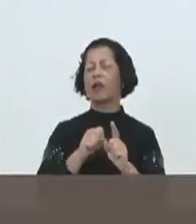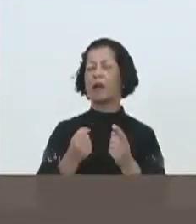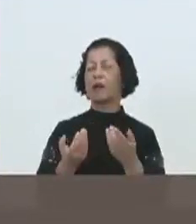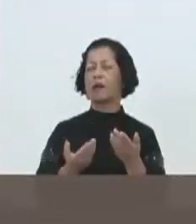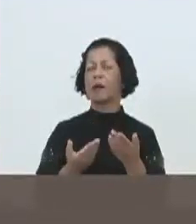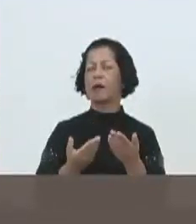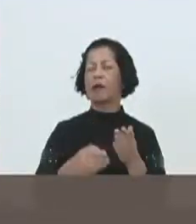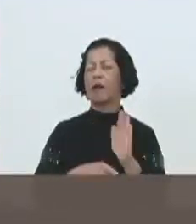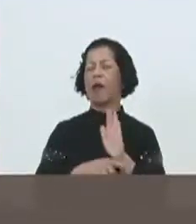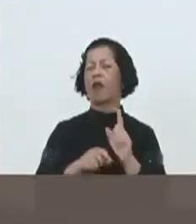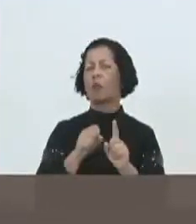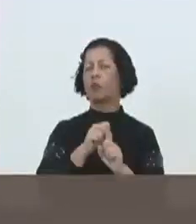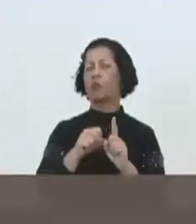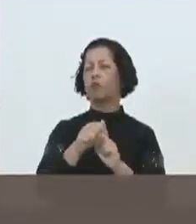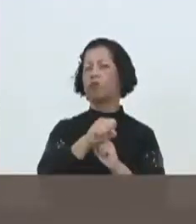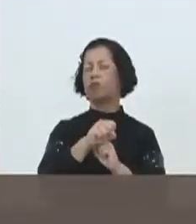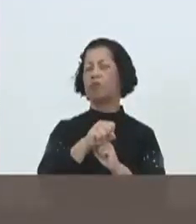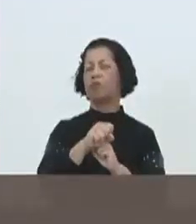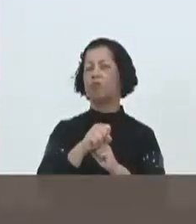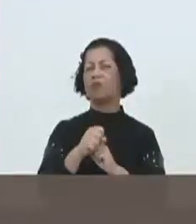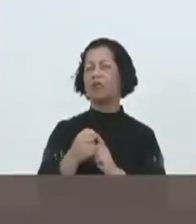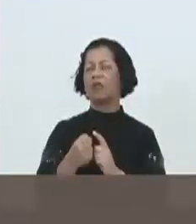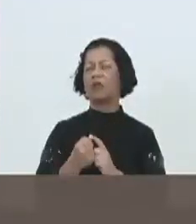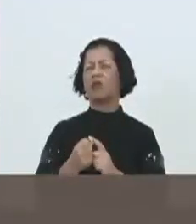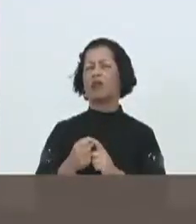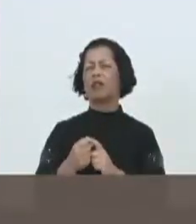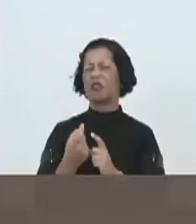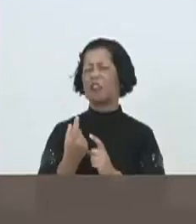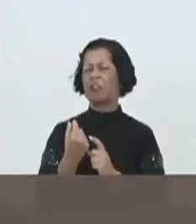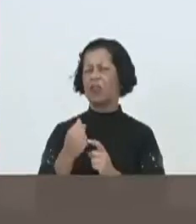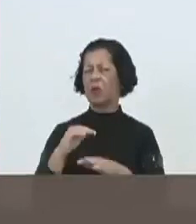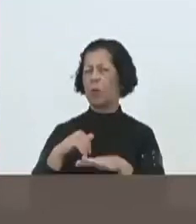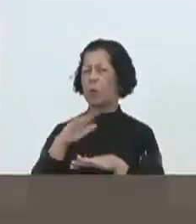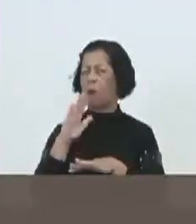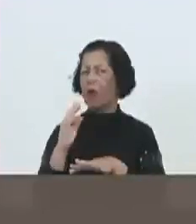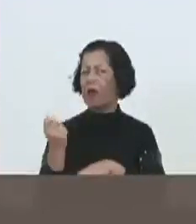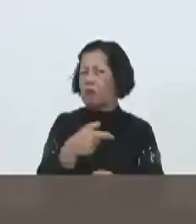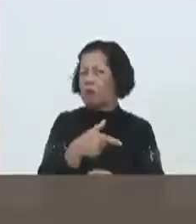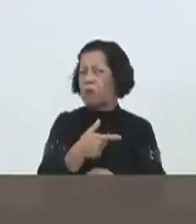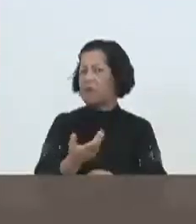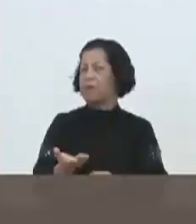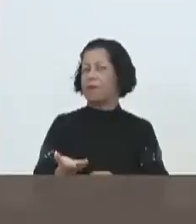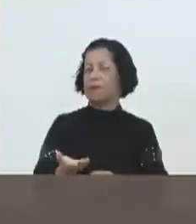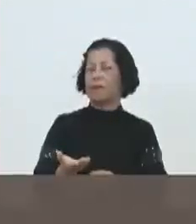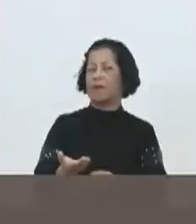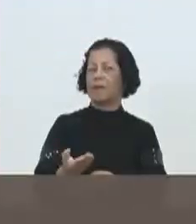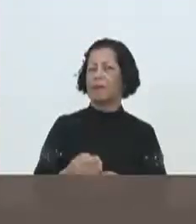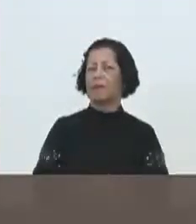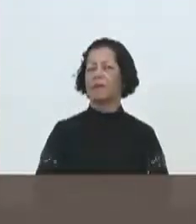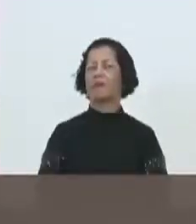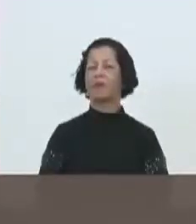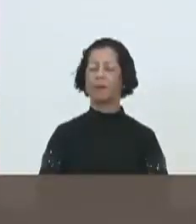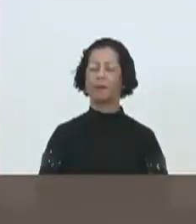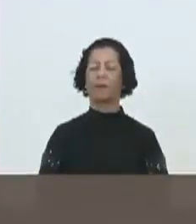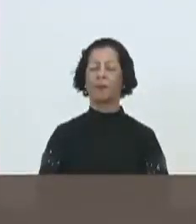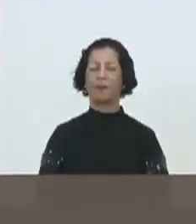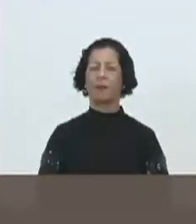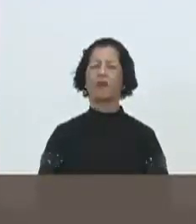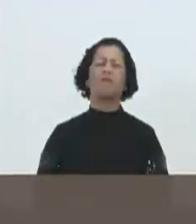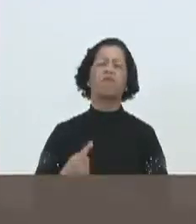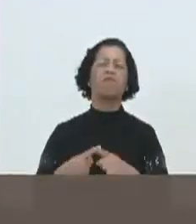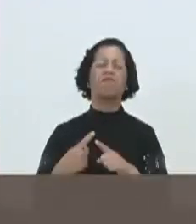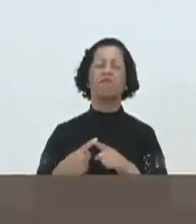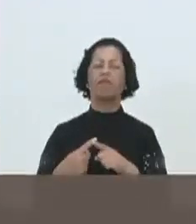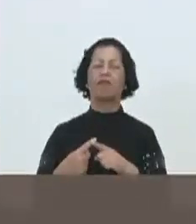Assistência Social é 221 é isso ou eu tô vendo errado por que que